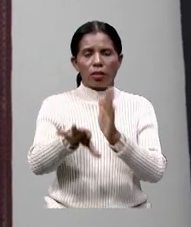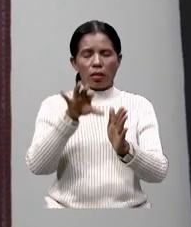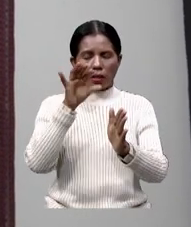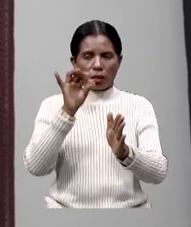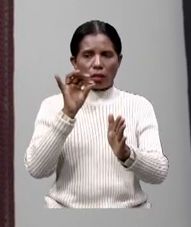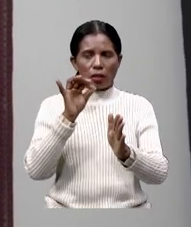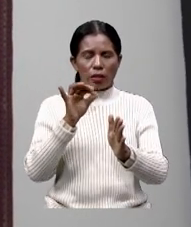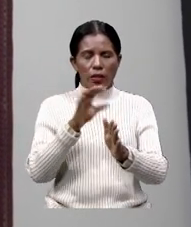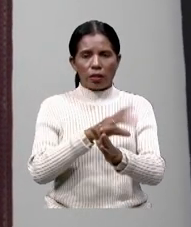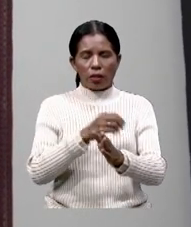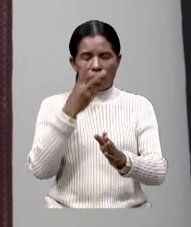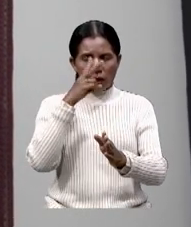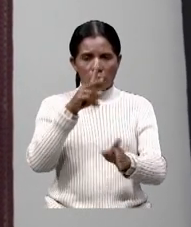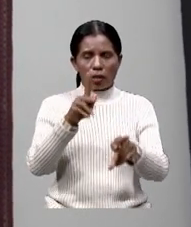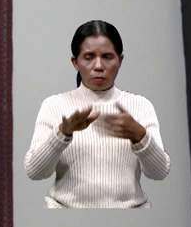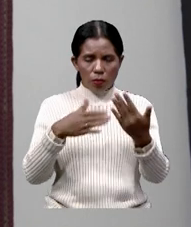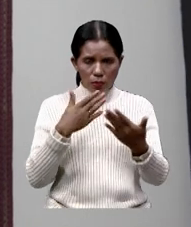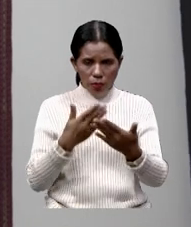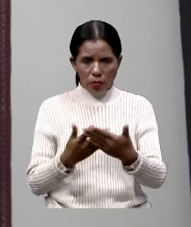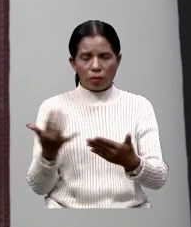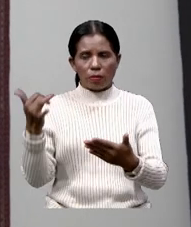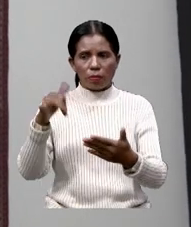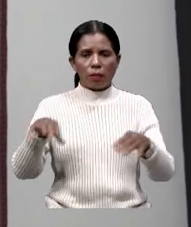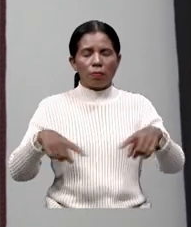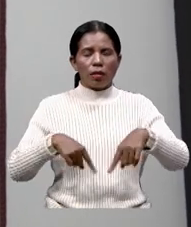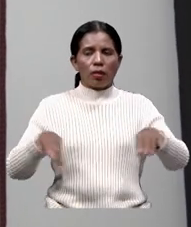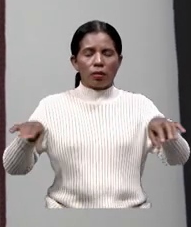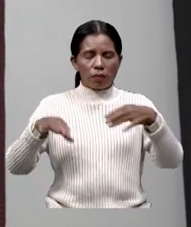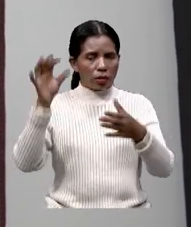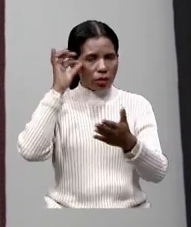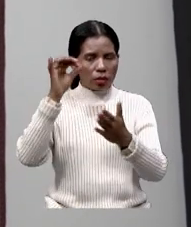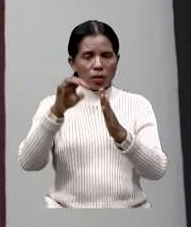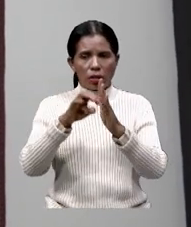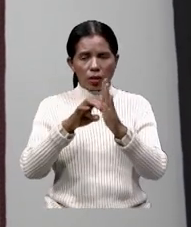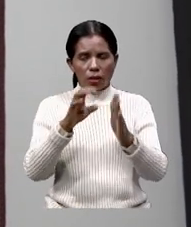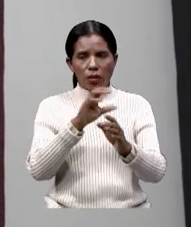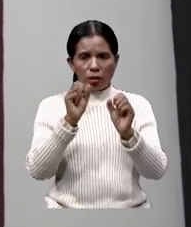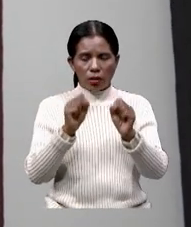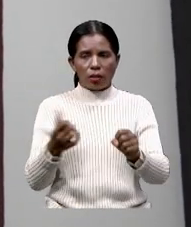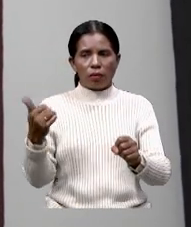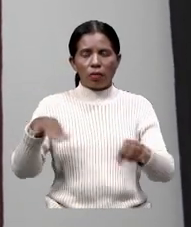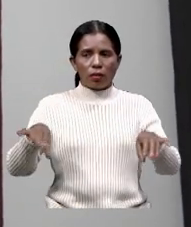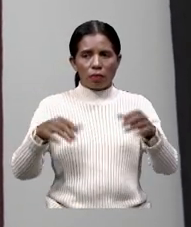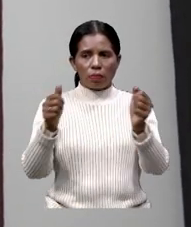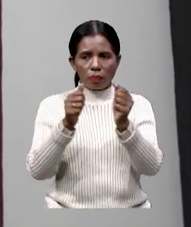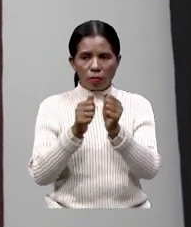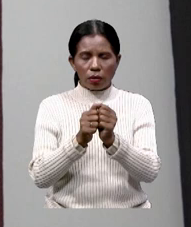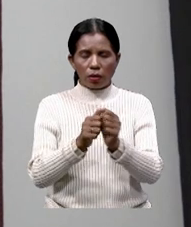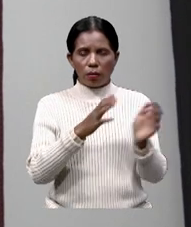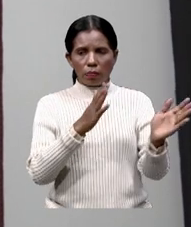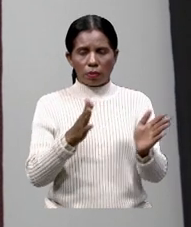Nenia ponto de focal, sira ponto focal, sira para o serviço secretariado, pode não é, sira para o serviço, a moto que tu